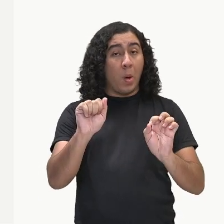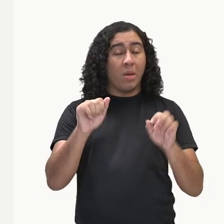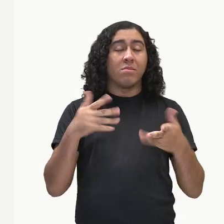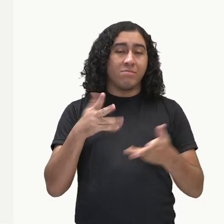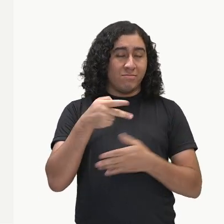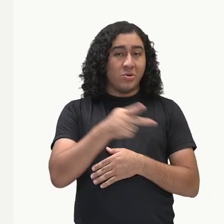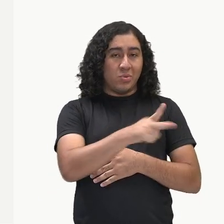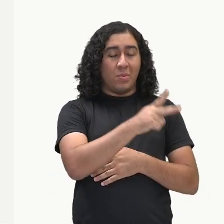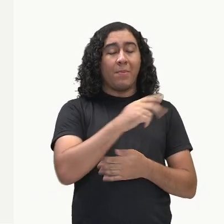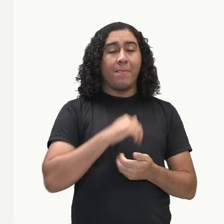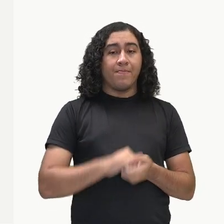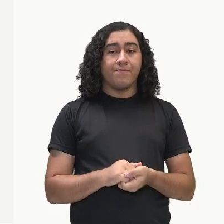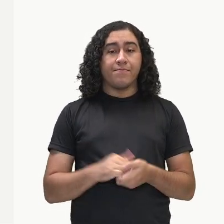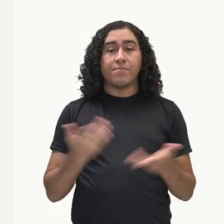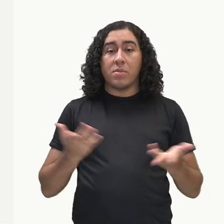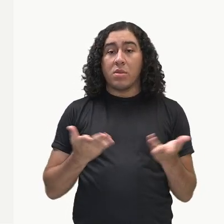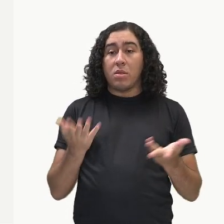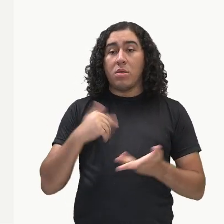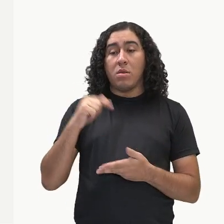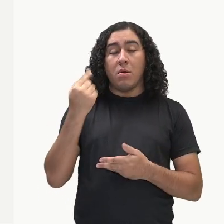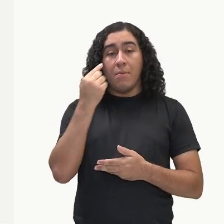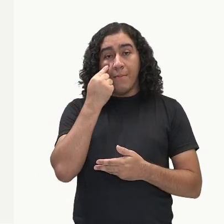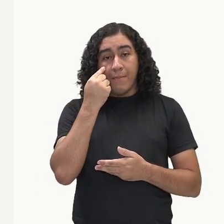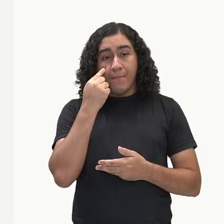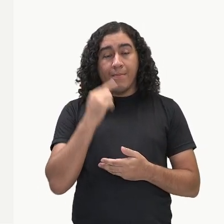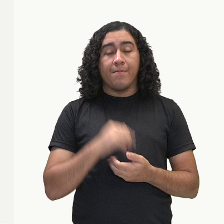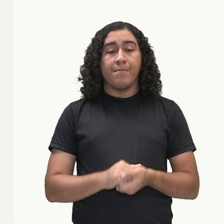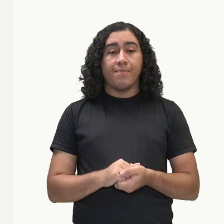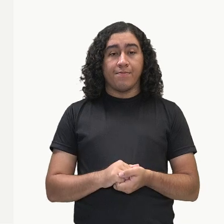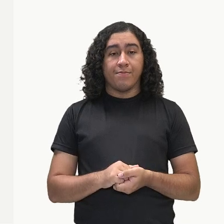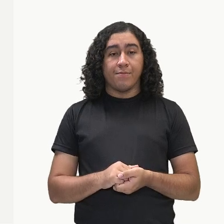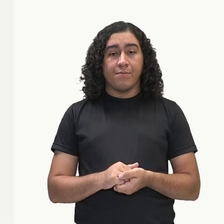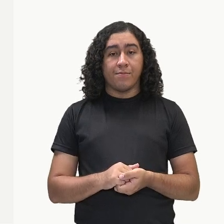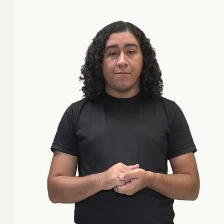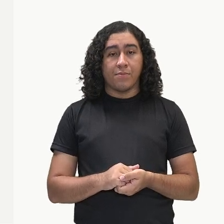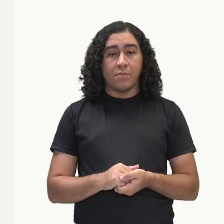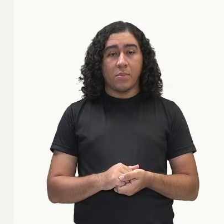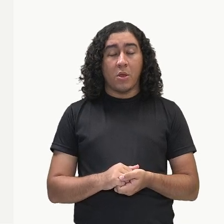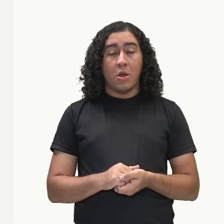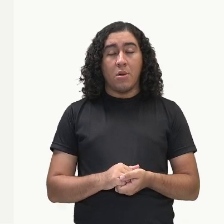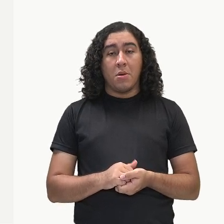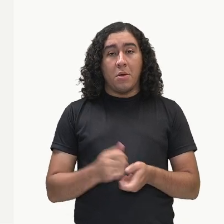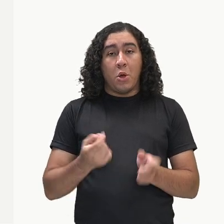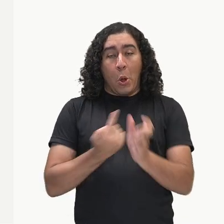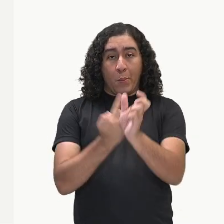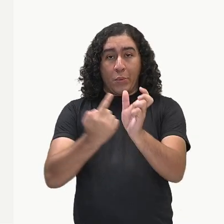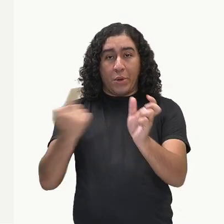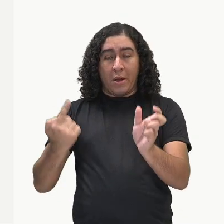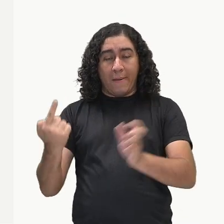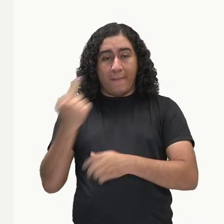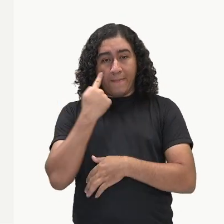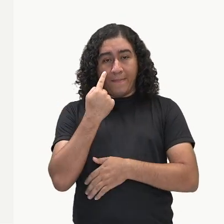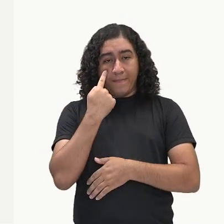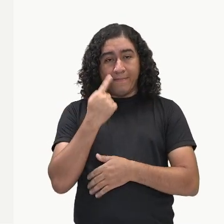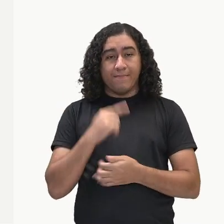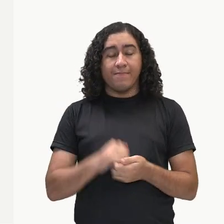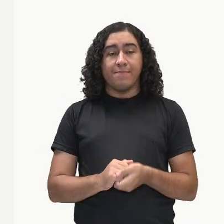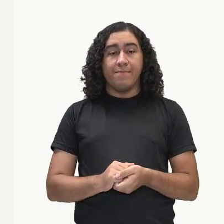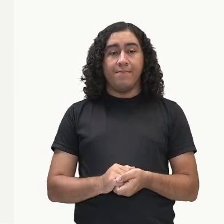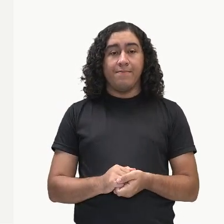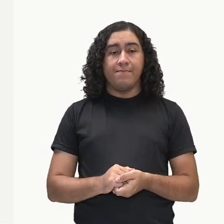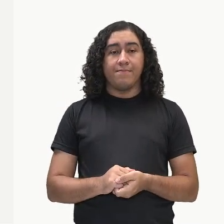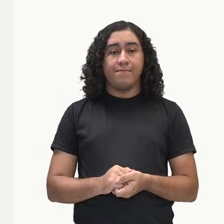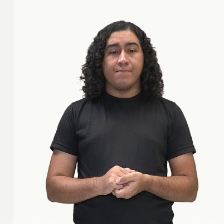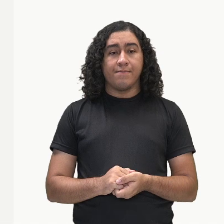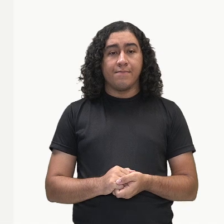né? Agora, a gente vai relembrar a forma do plural. Vamos dar uma olhada.